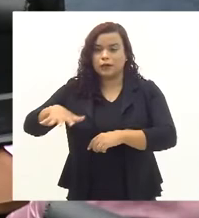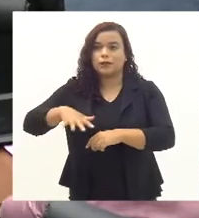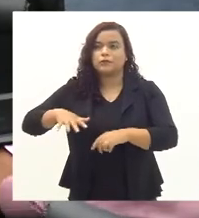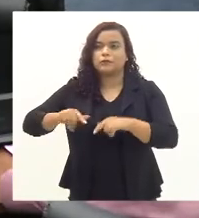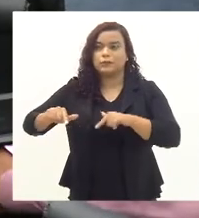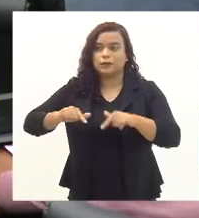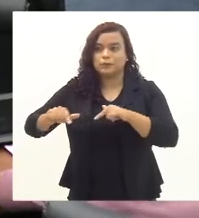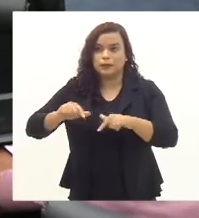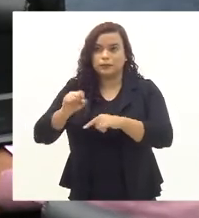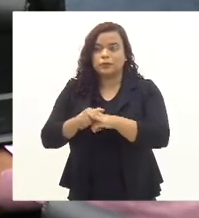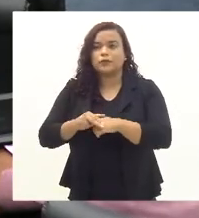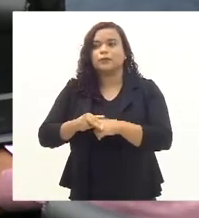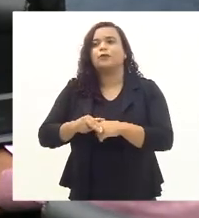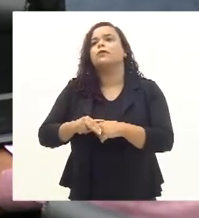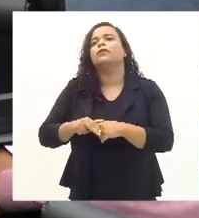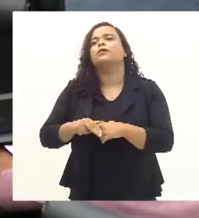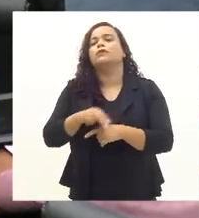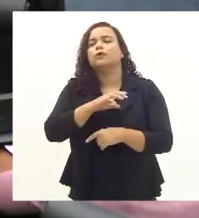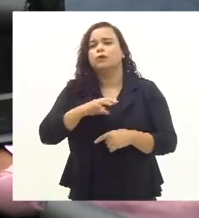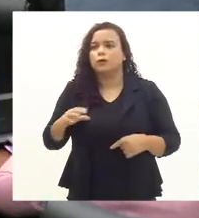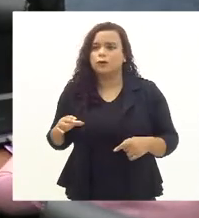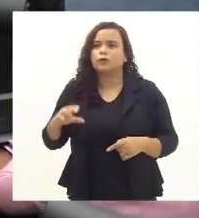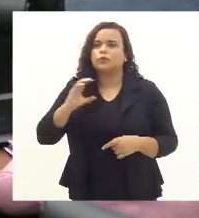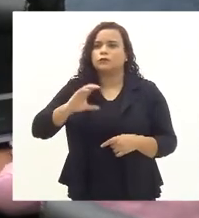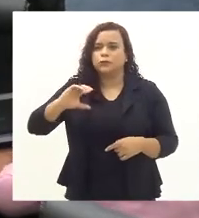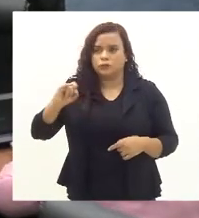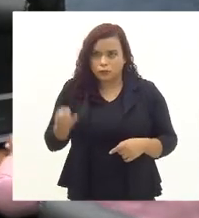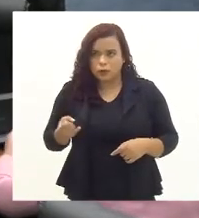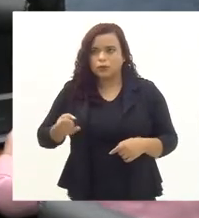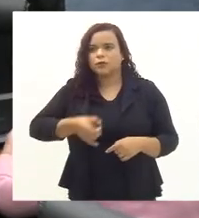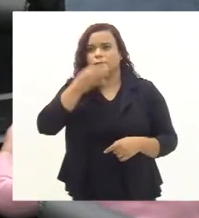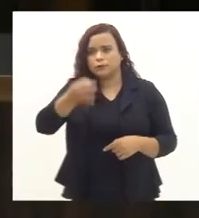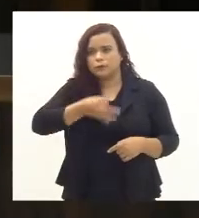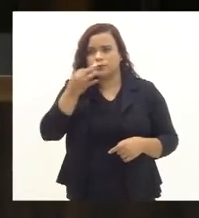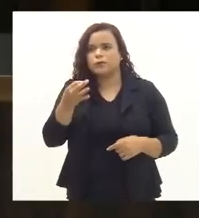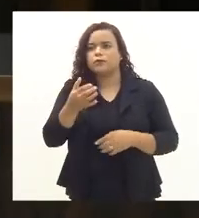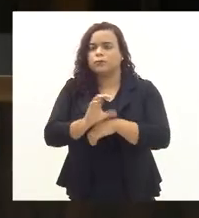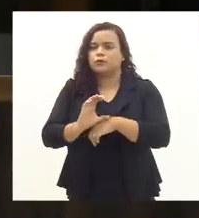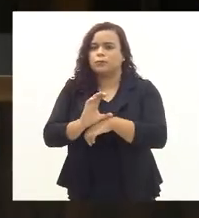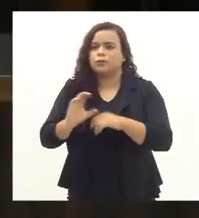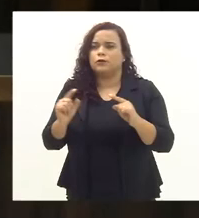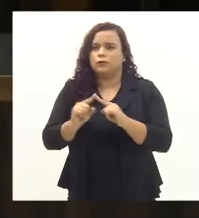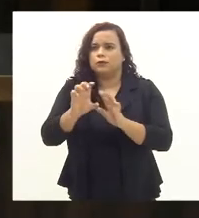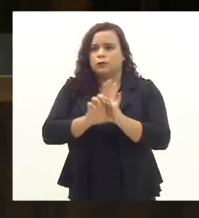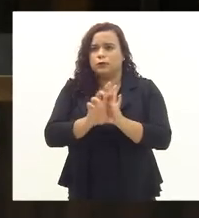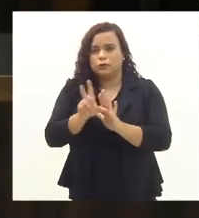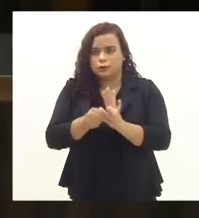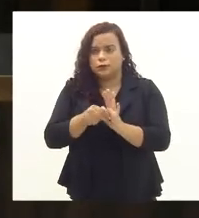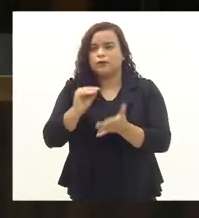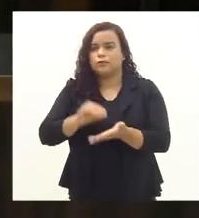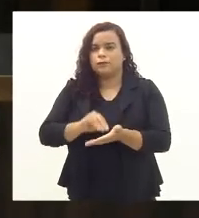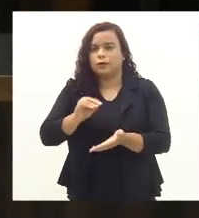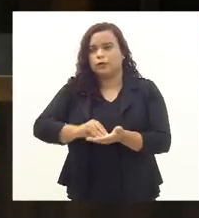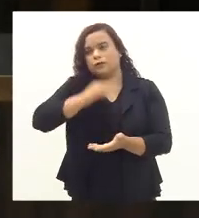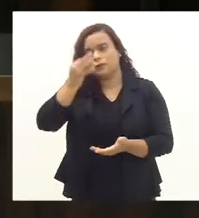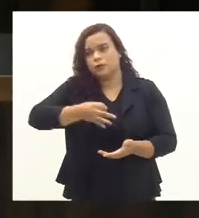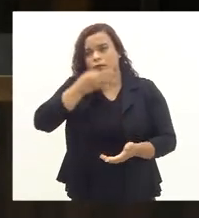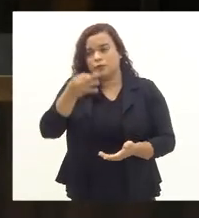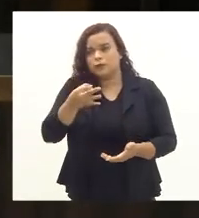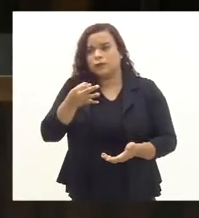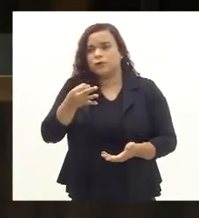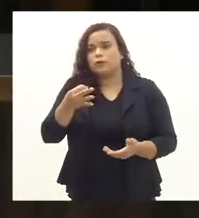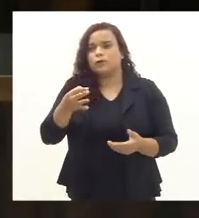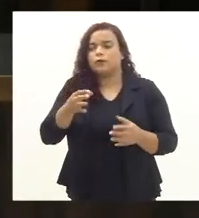parecer da comissão de concessão desse pela condicionalidade com emendas procure do substitutivo ela tô deputado mas a Paty perder de pareceres